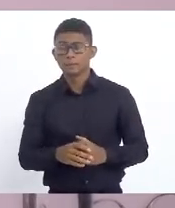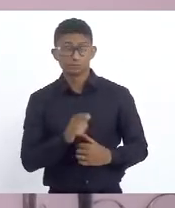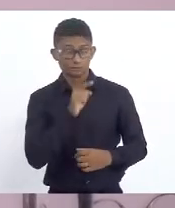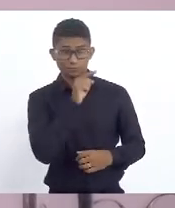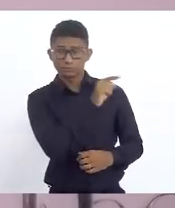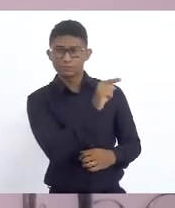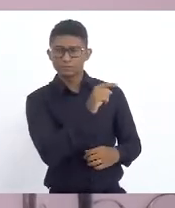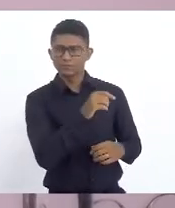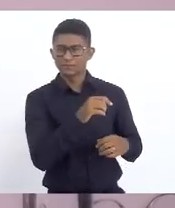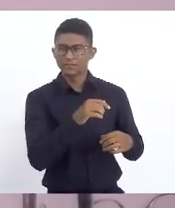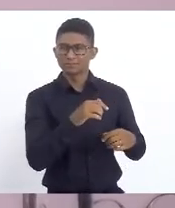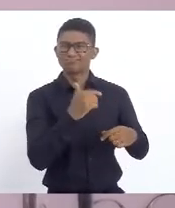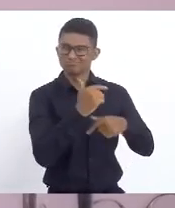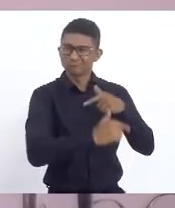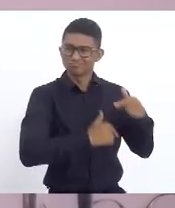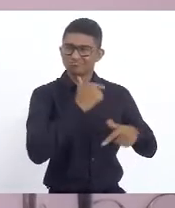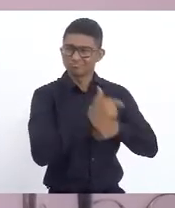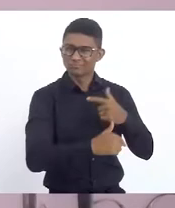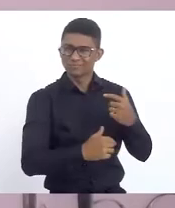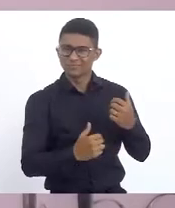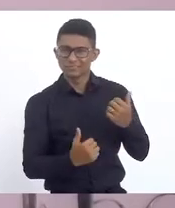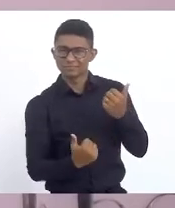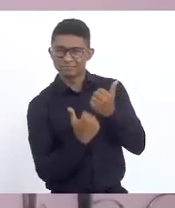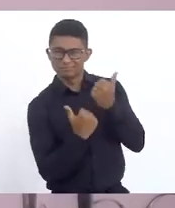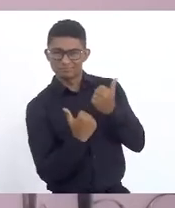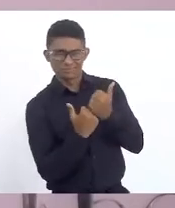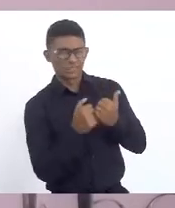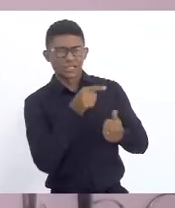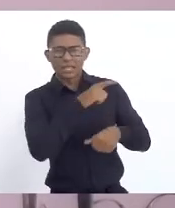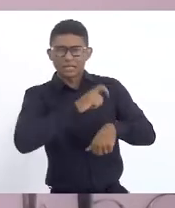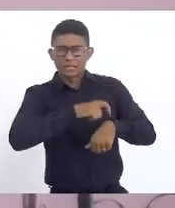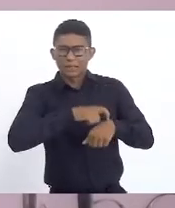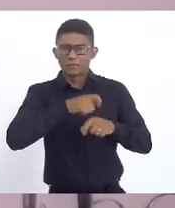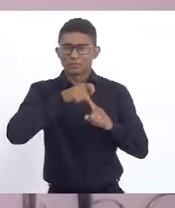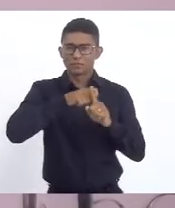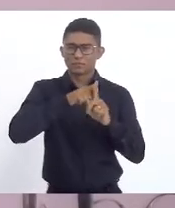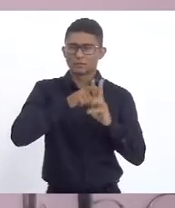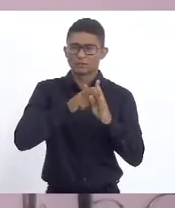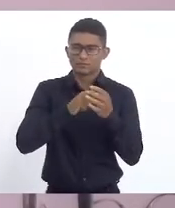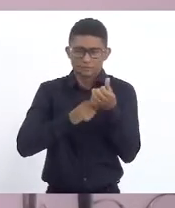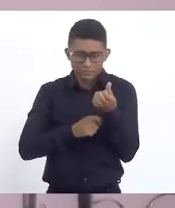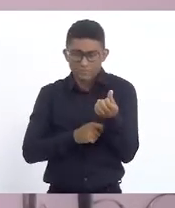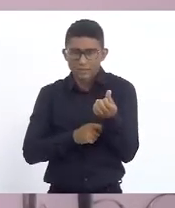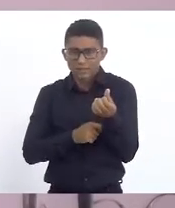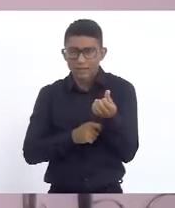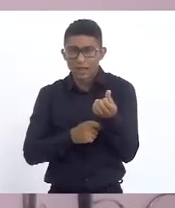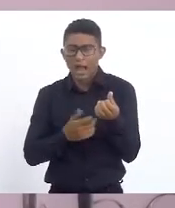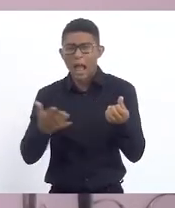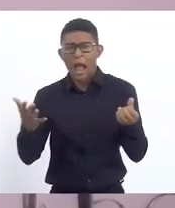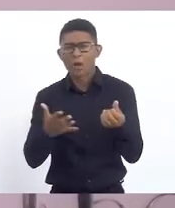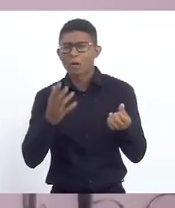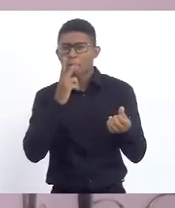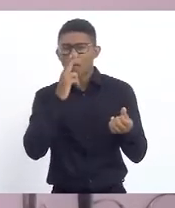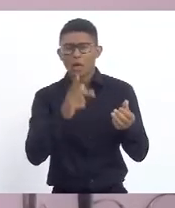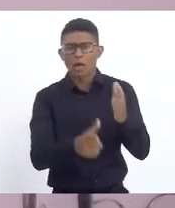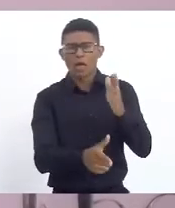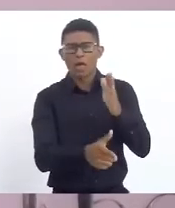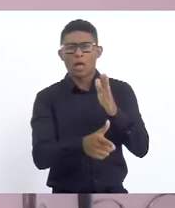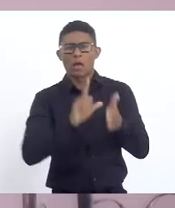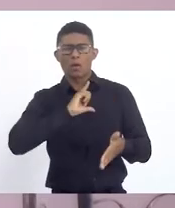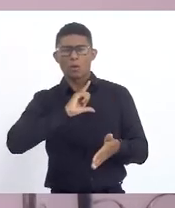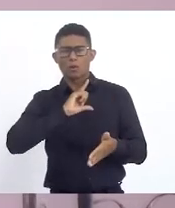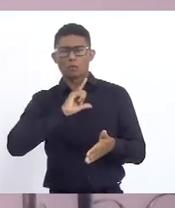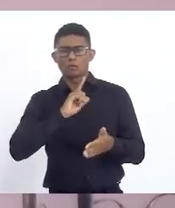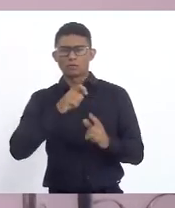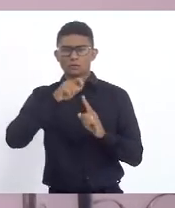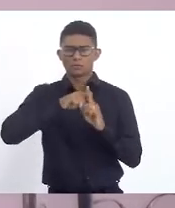que deveria levar, pelo edital, 6 meses, será antecipada possivelmente em